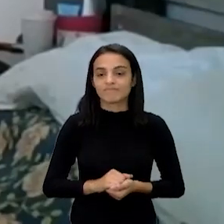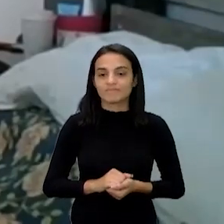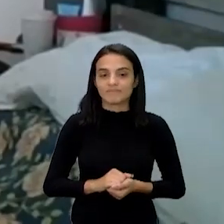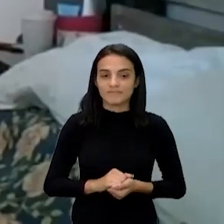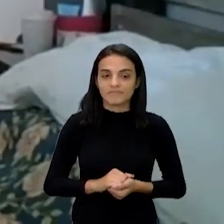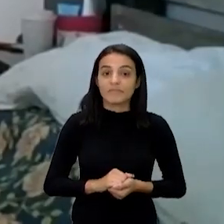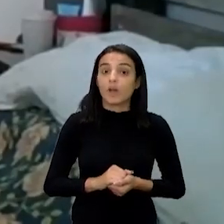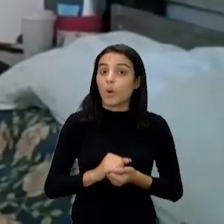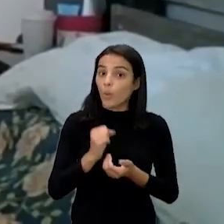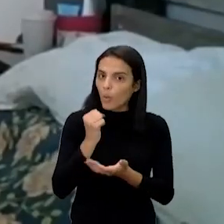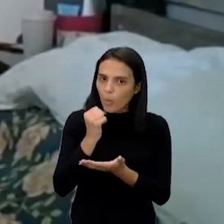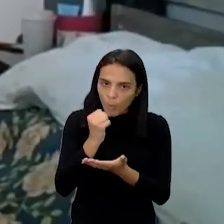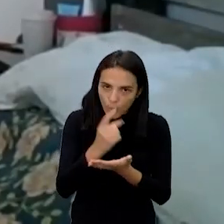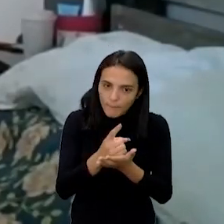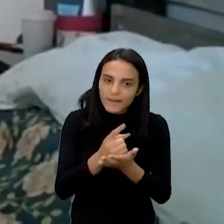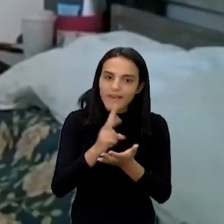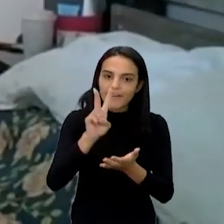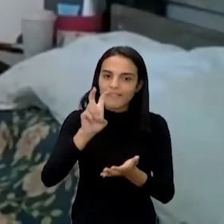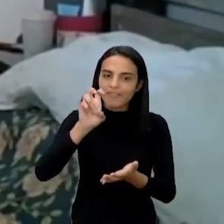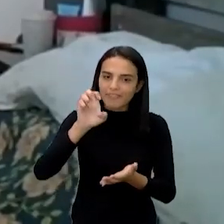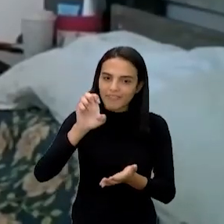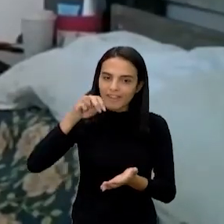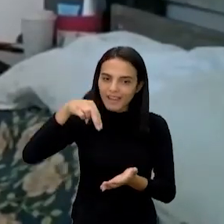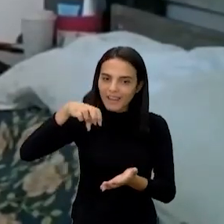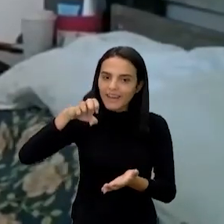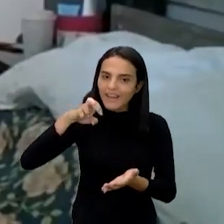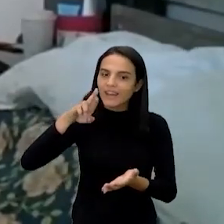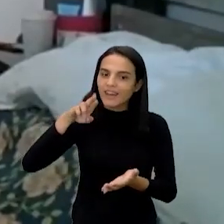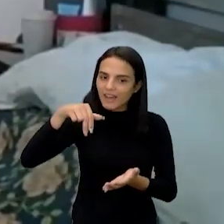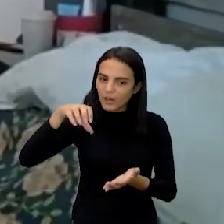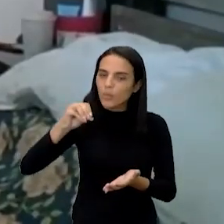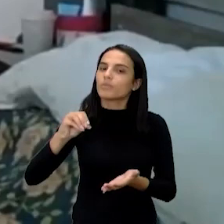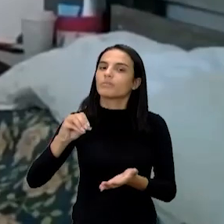Cheguei a comprar veneno para isso.